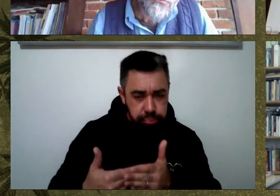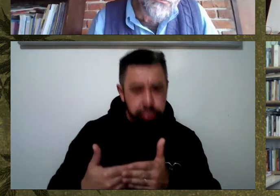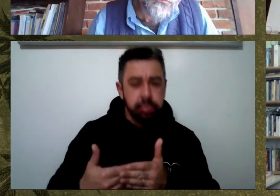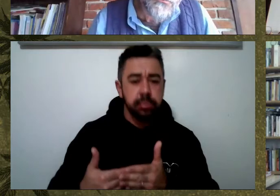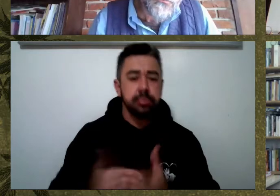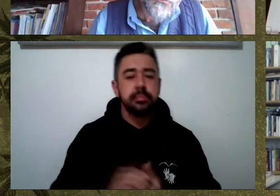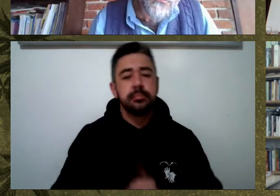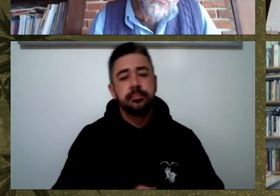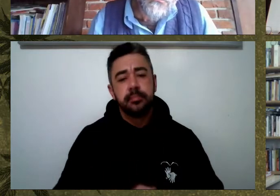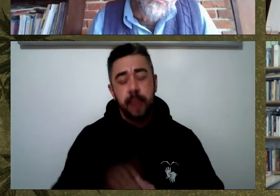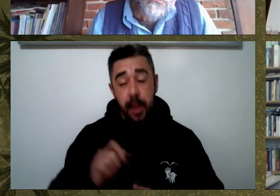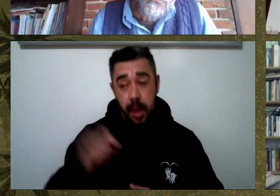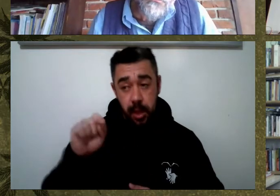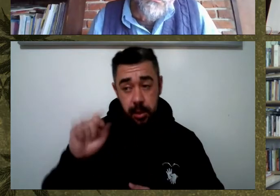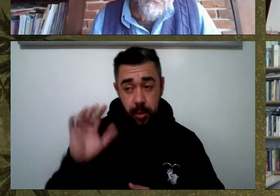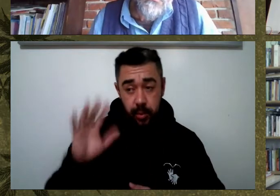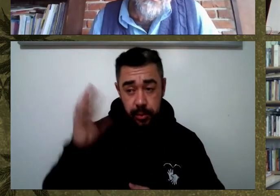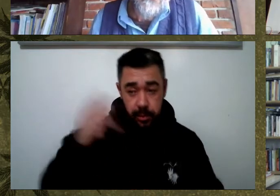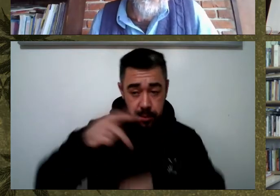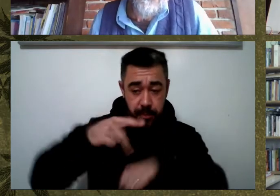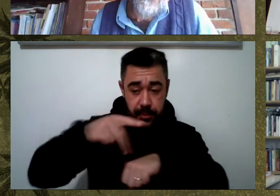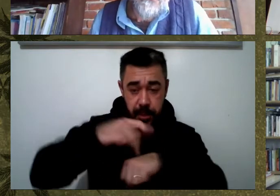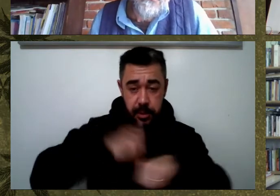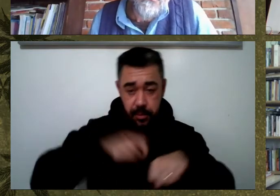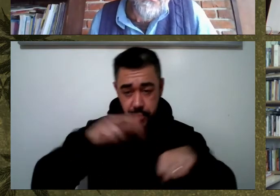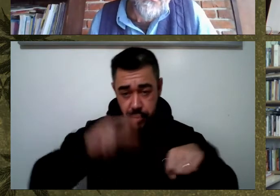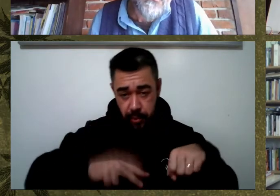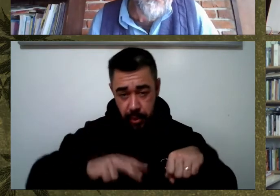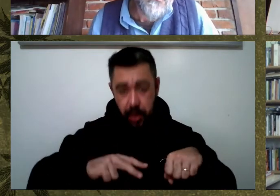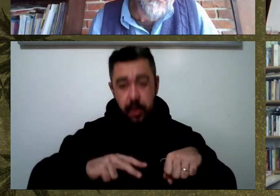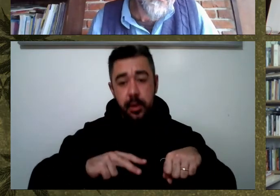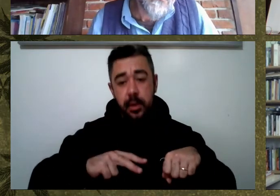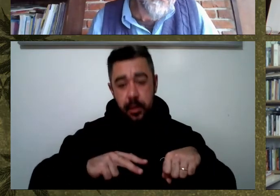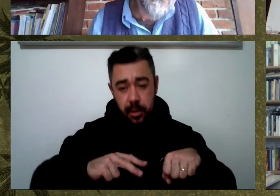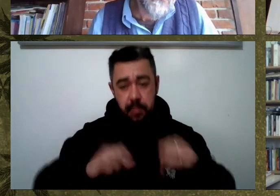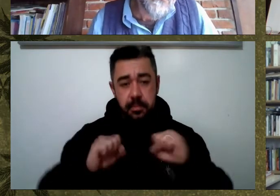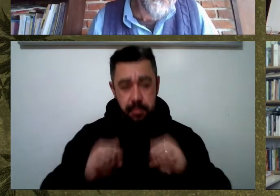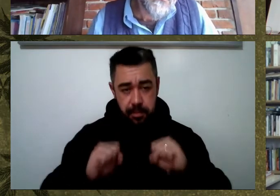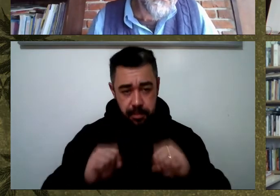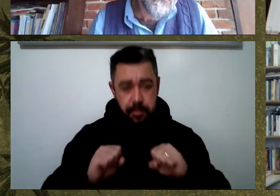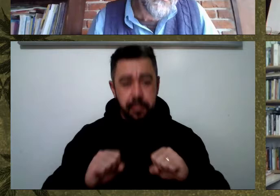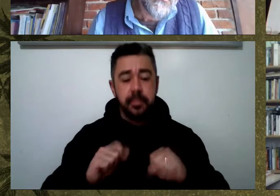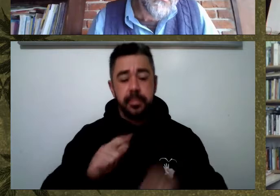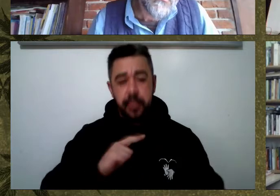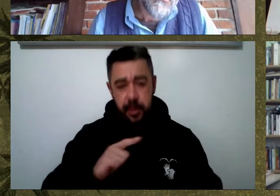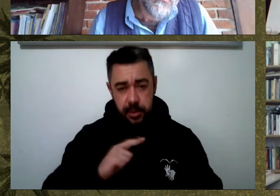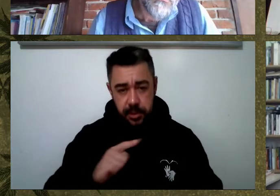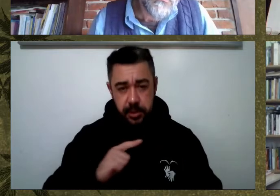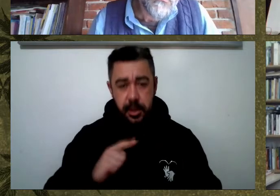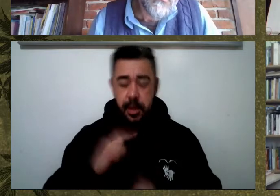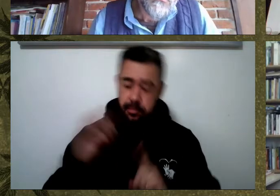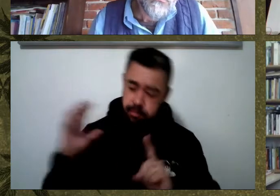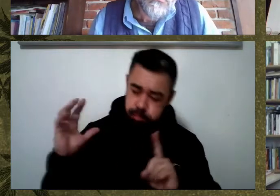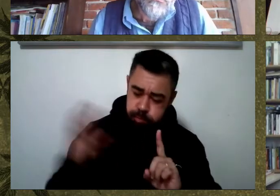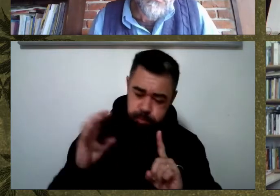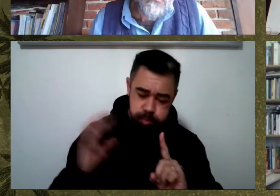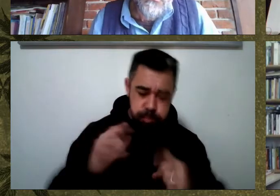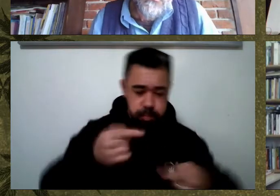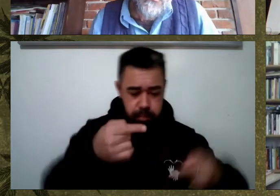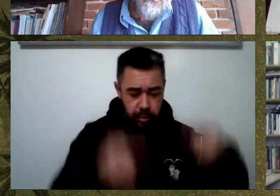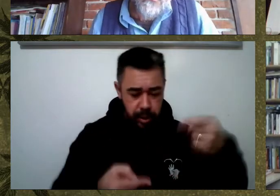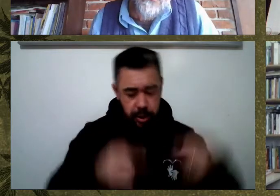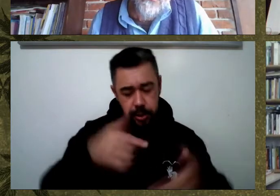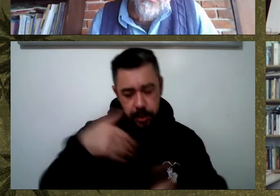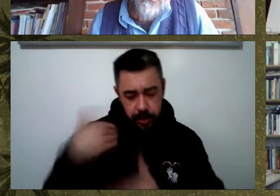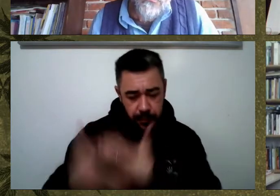em Portugal e que de alguma forma tem inspirado algumas das políticas que vêm sendo desenvolvidas na